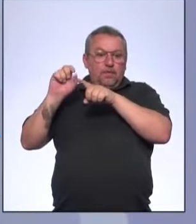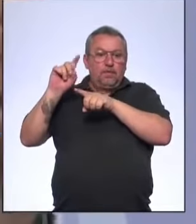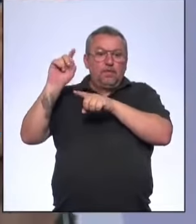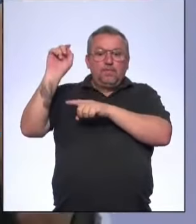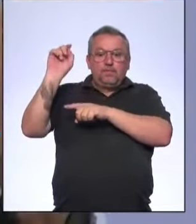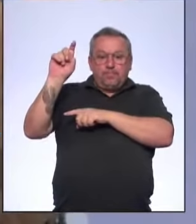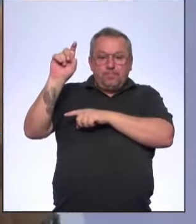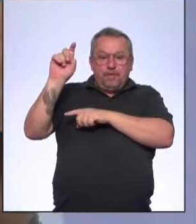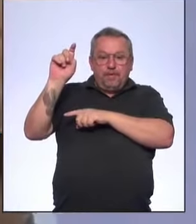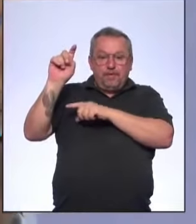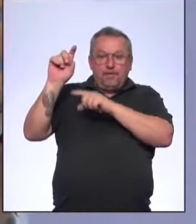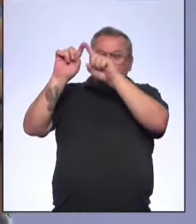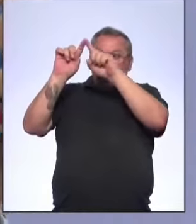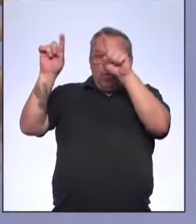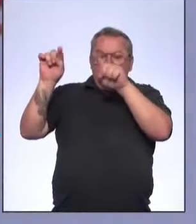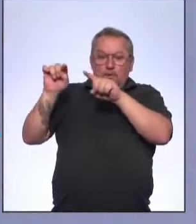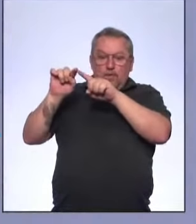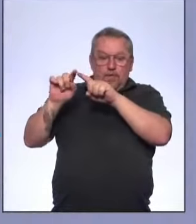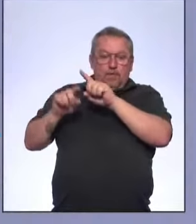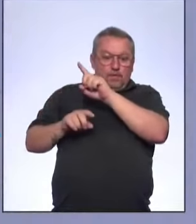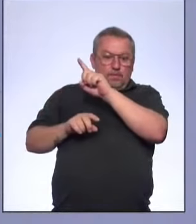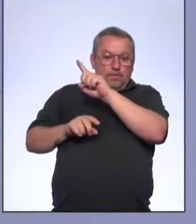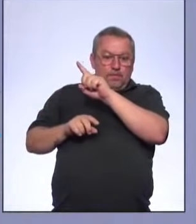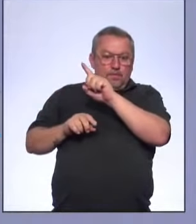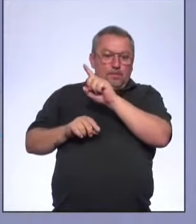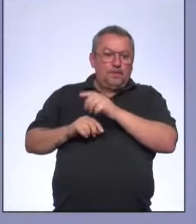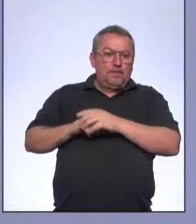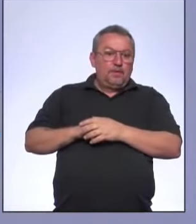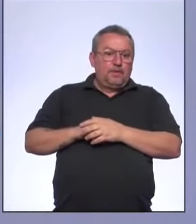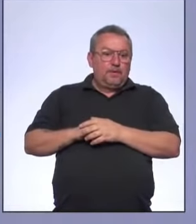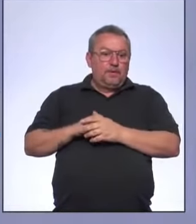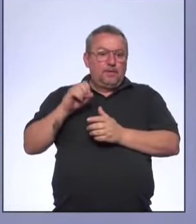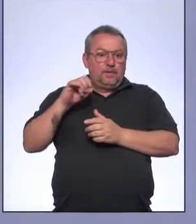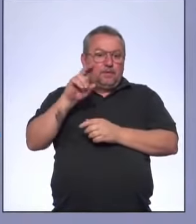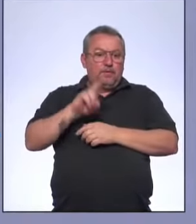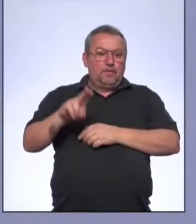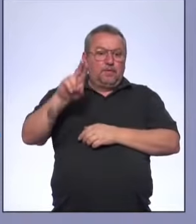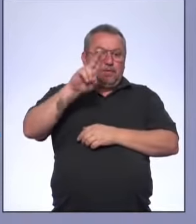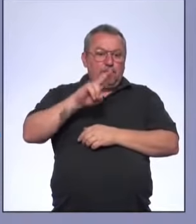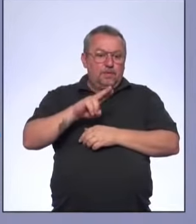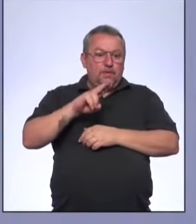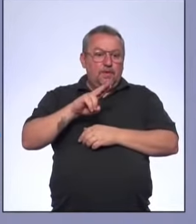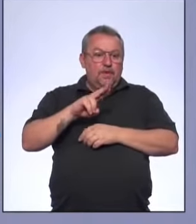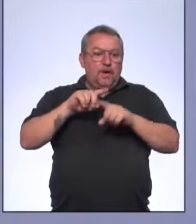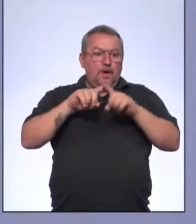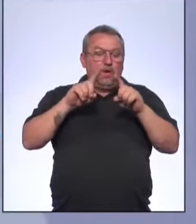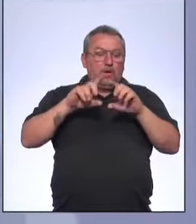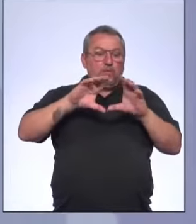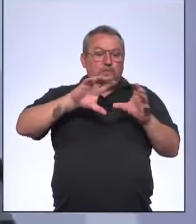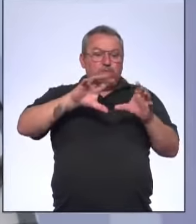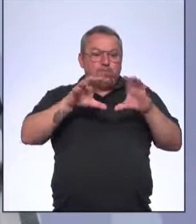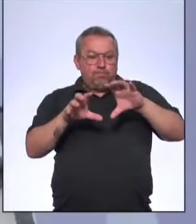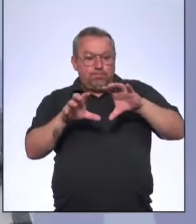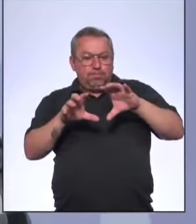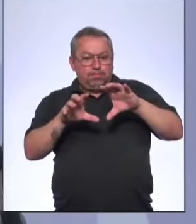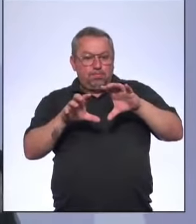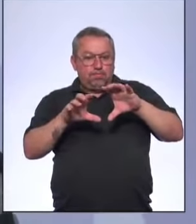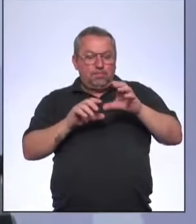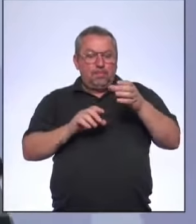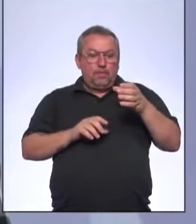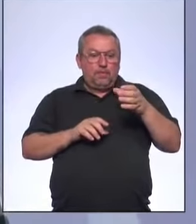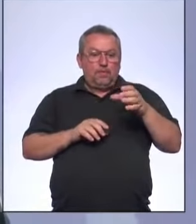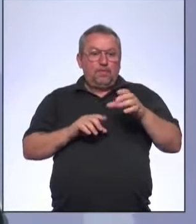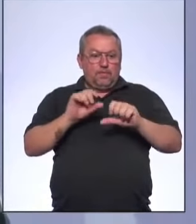você apertar ele ele vai aumentar a tela ó se você usar o rotação que eu acho que o meu não tá o